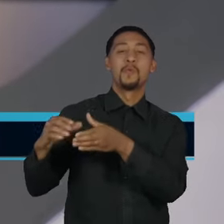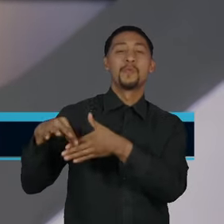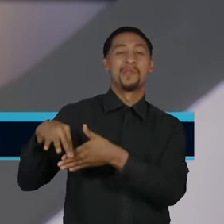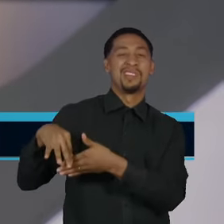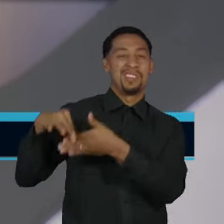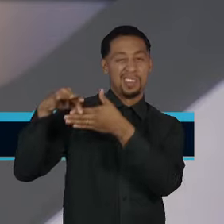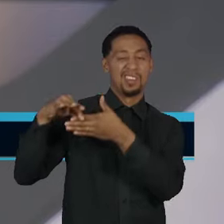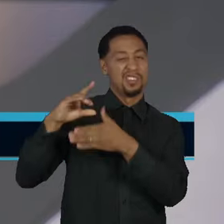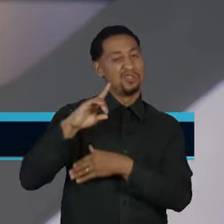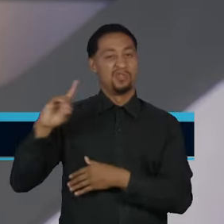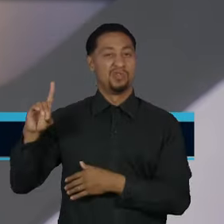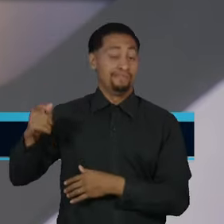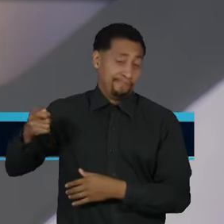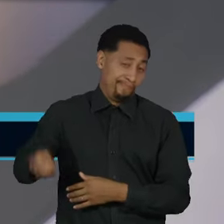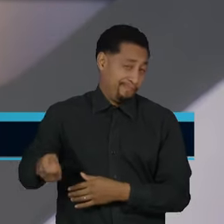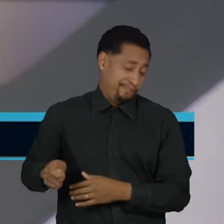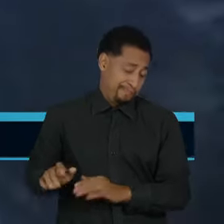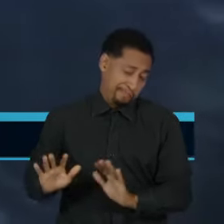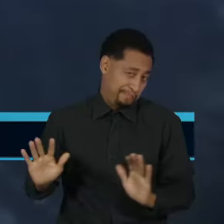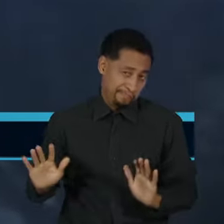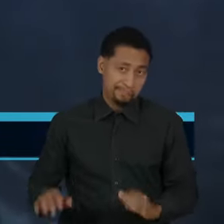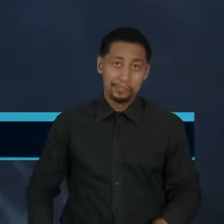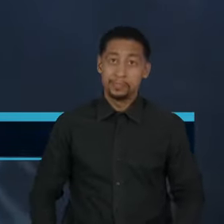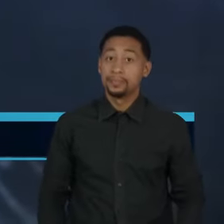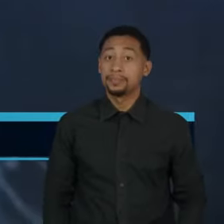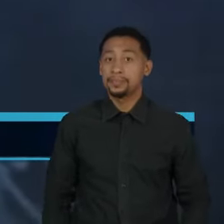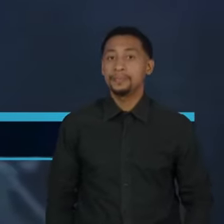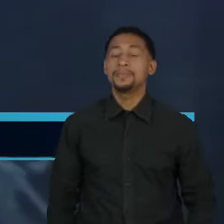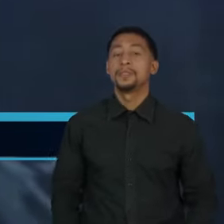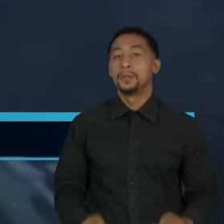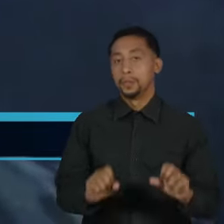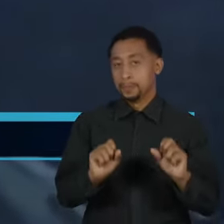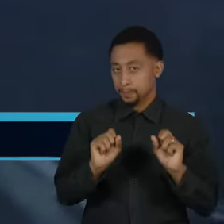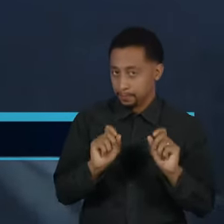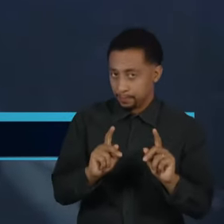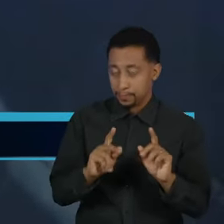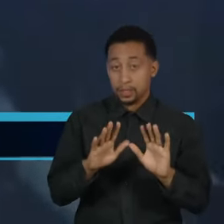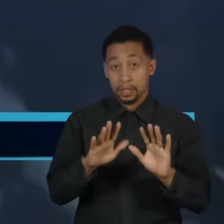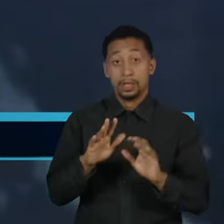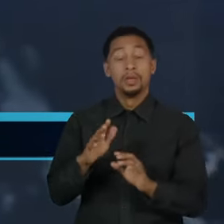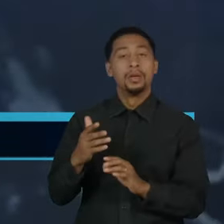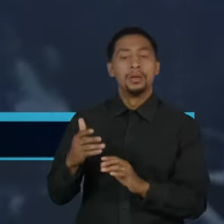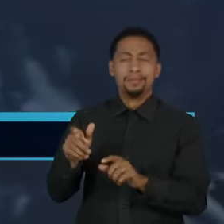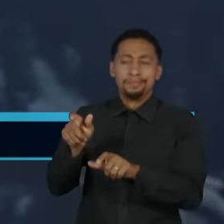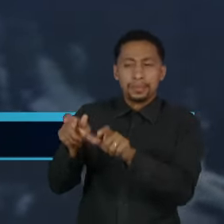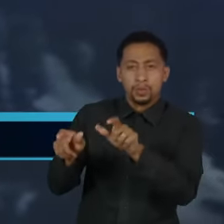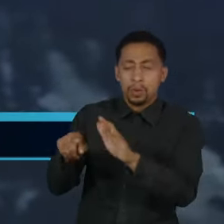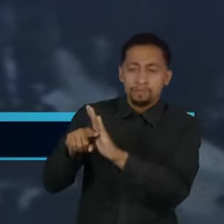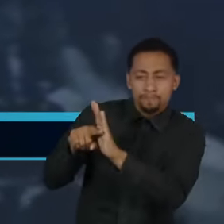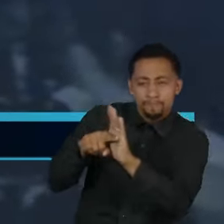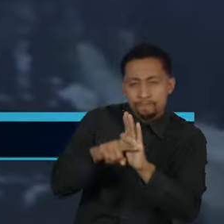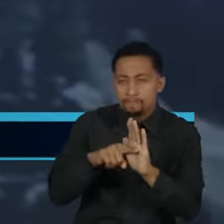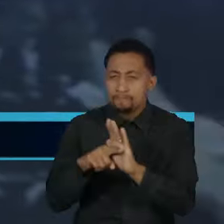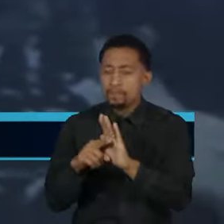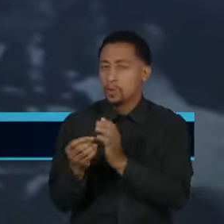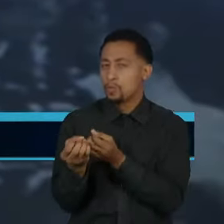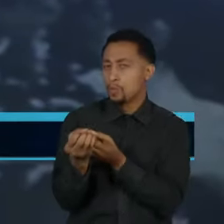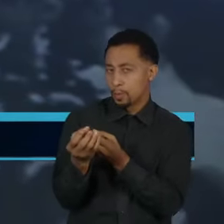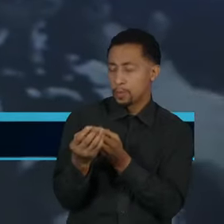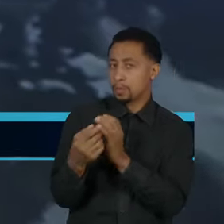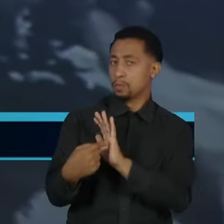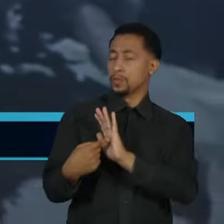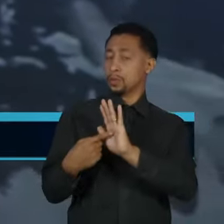da extrema-direita. Agora, João, segundo alguns analistas, a tendência é que a PGR não peça